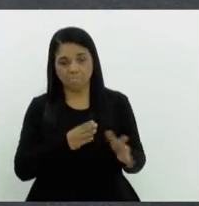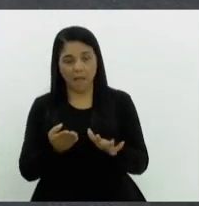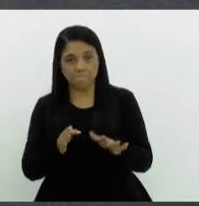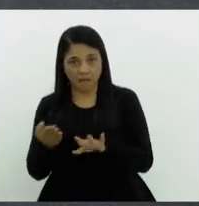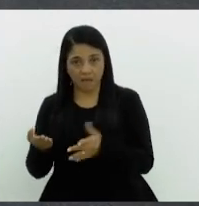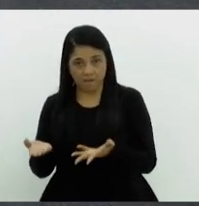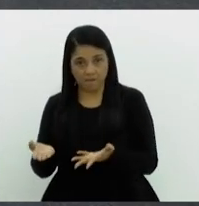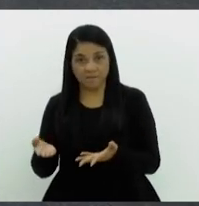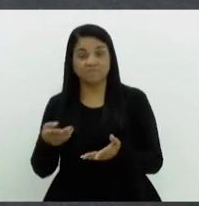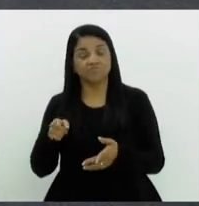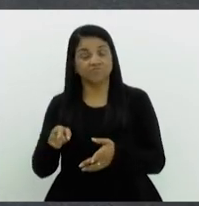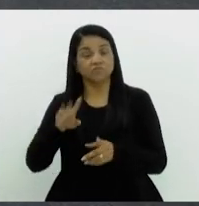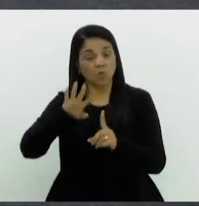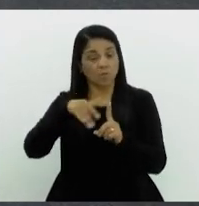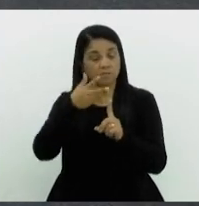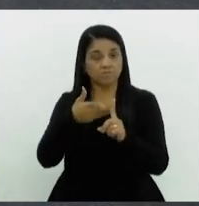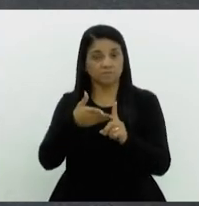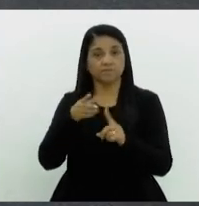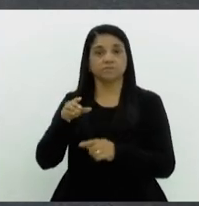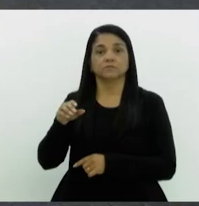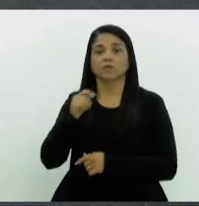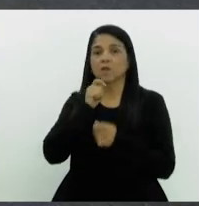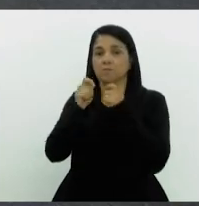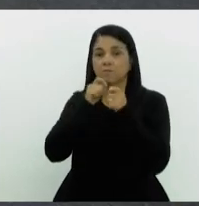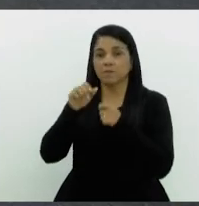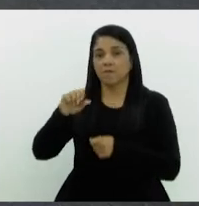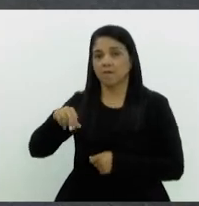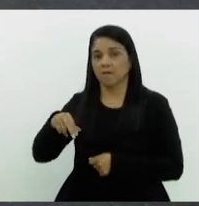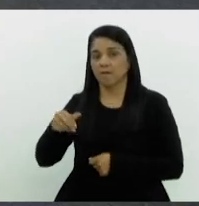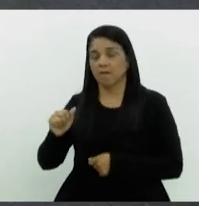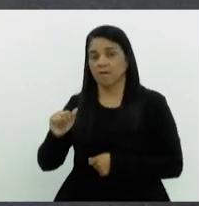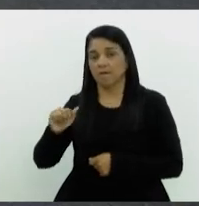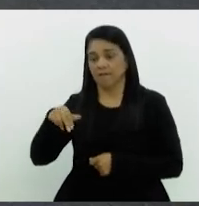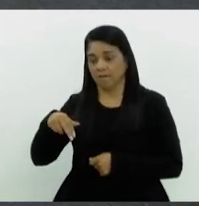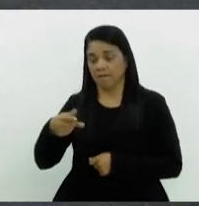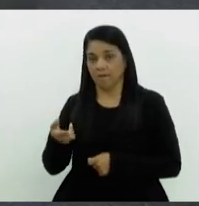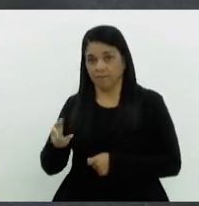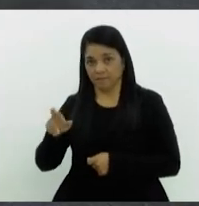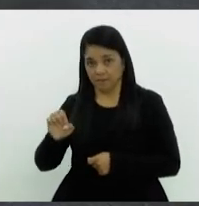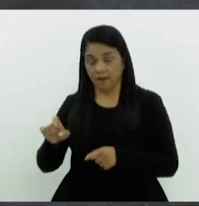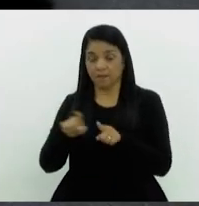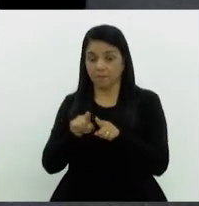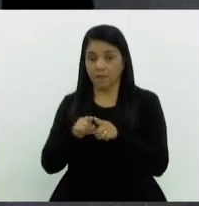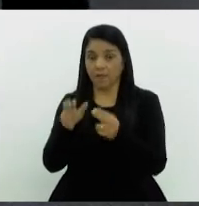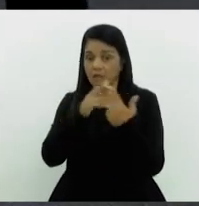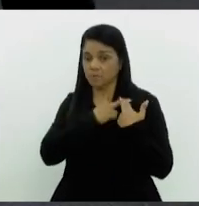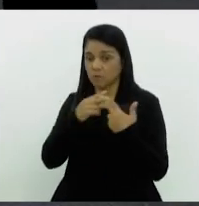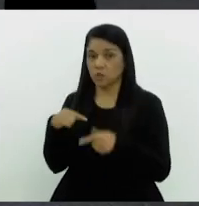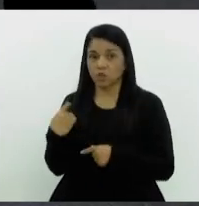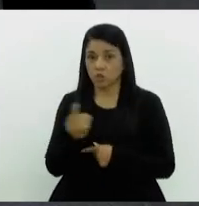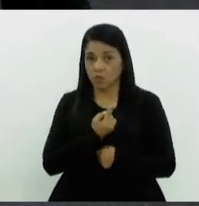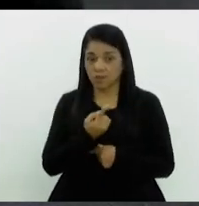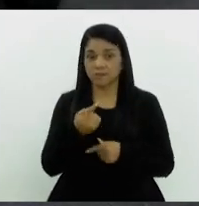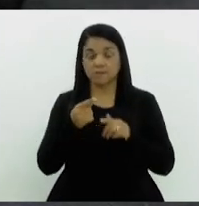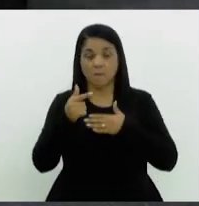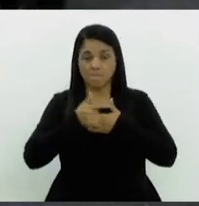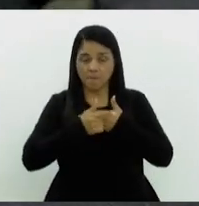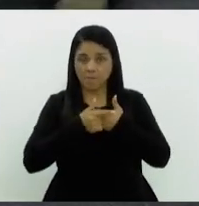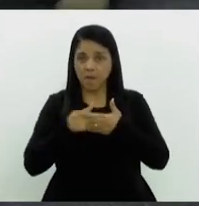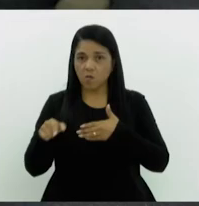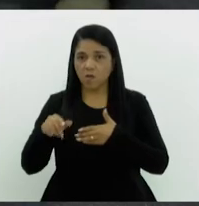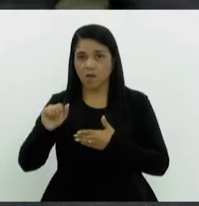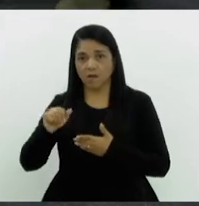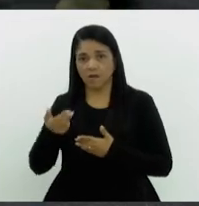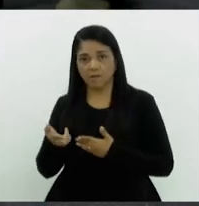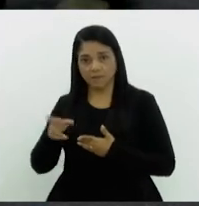Trigueiro é também trazer conosco a nossa responsabilidade, porque no papel que o André sempre desenvolveu, inclusive